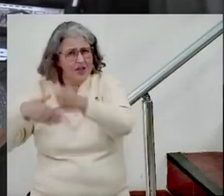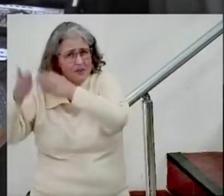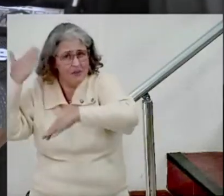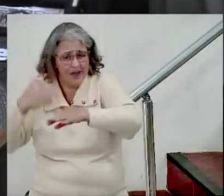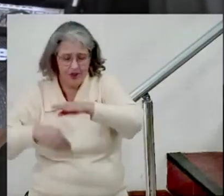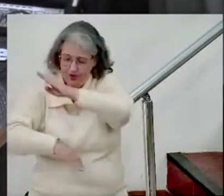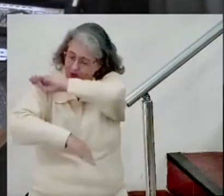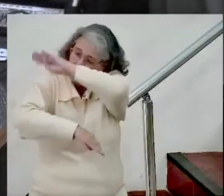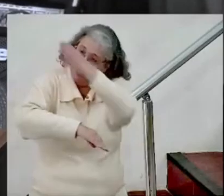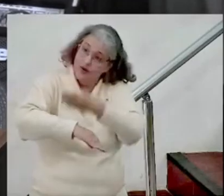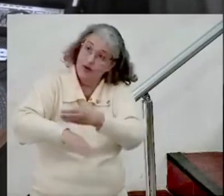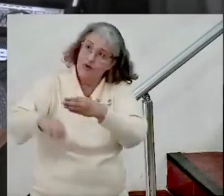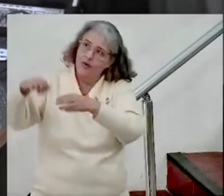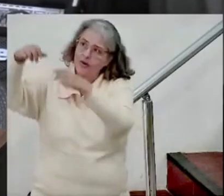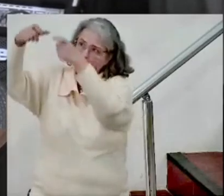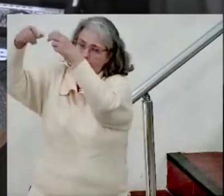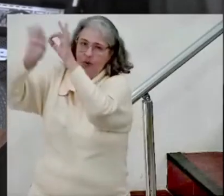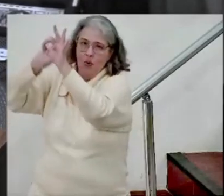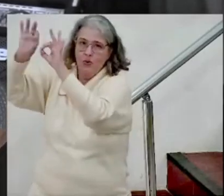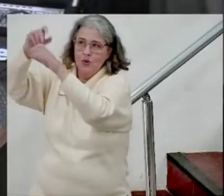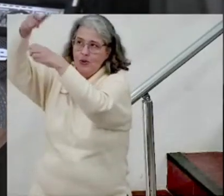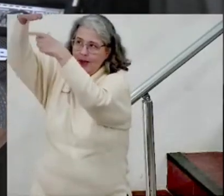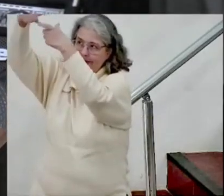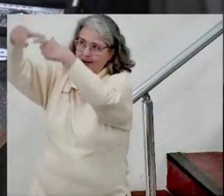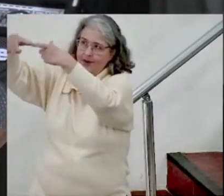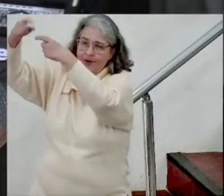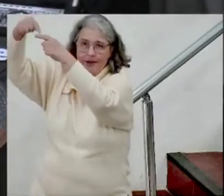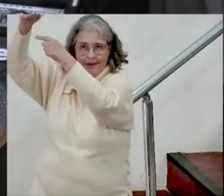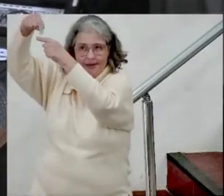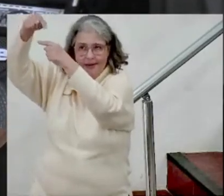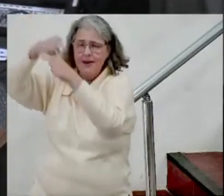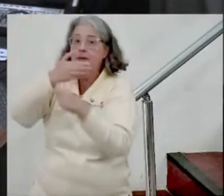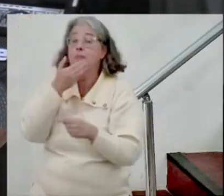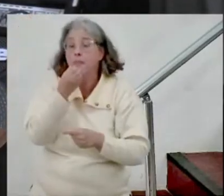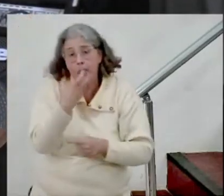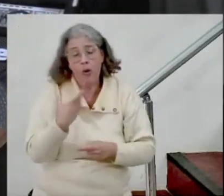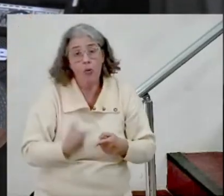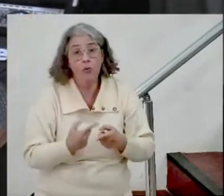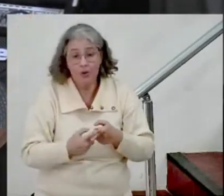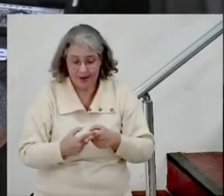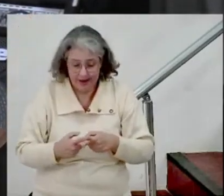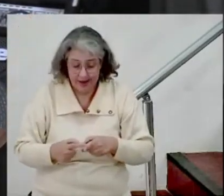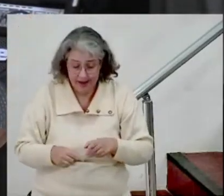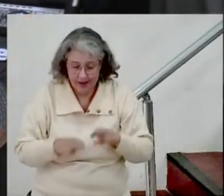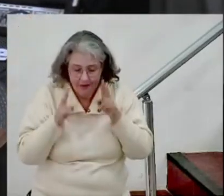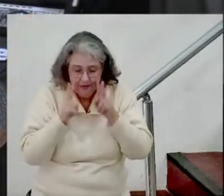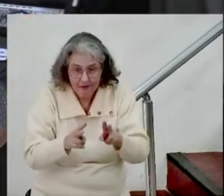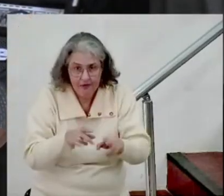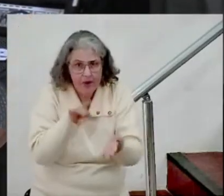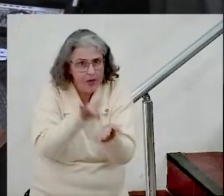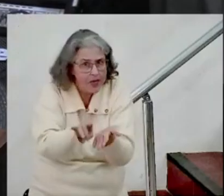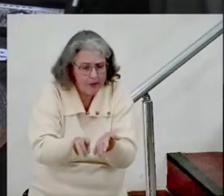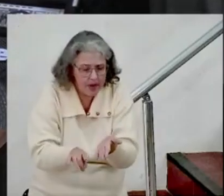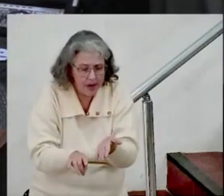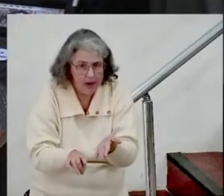baixo para cima. Então, Jesus falou, não se esconde uma cidade construída sobre a montanha. Por quê? Porque montanha era o lugar